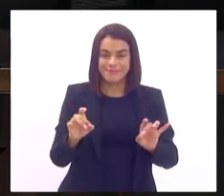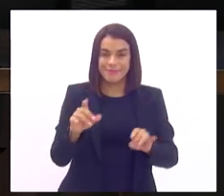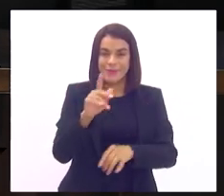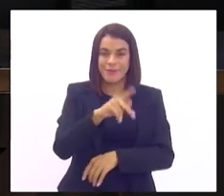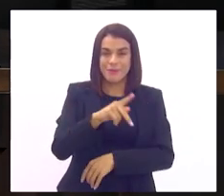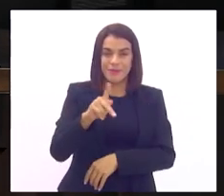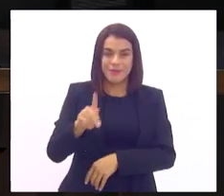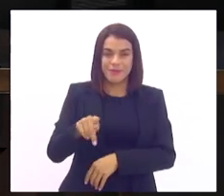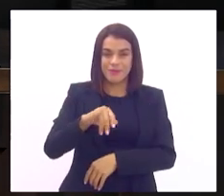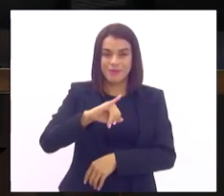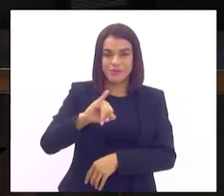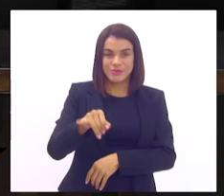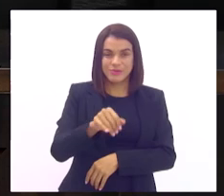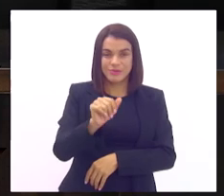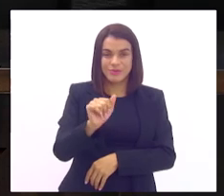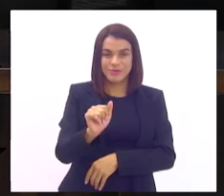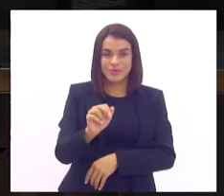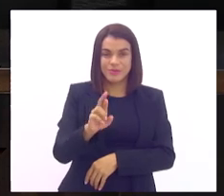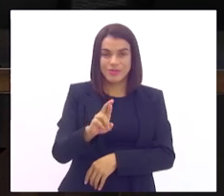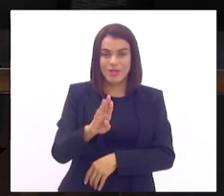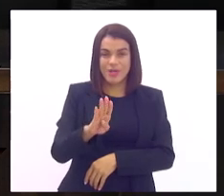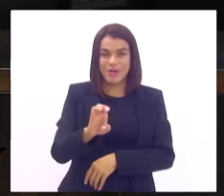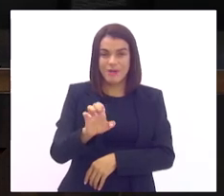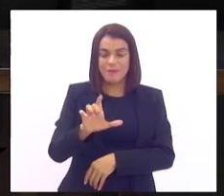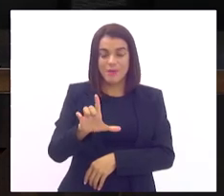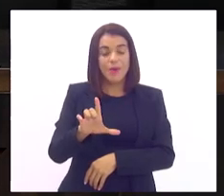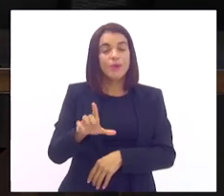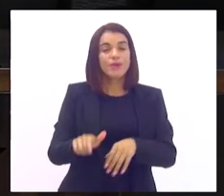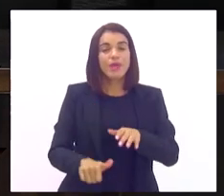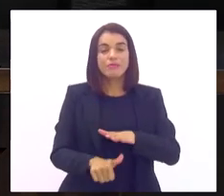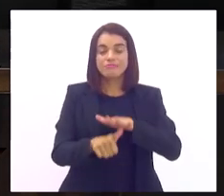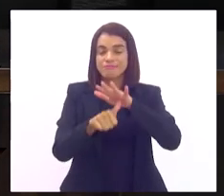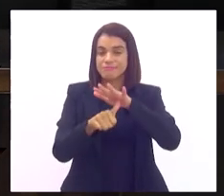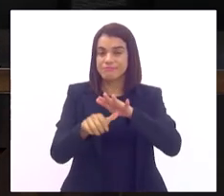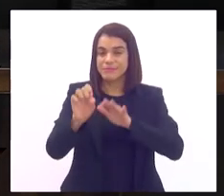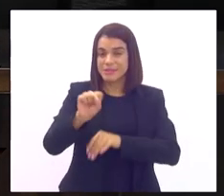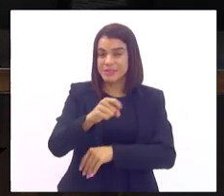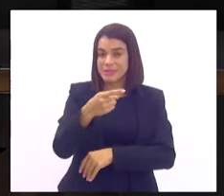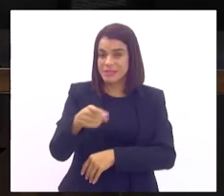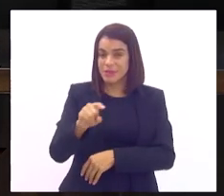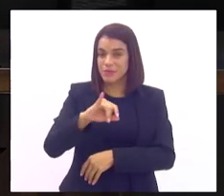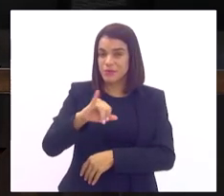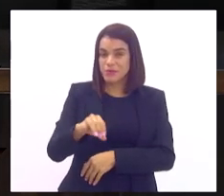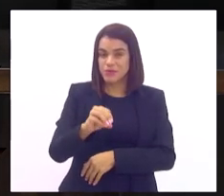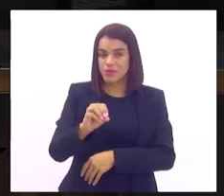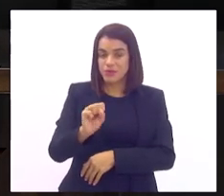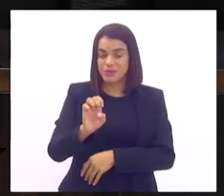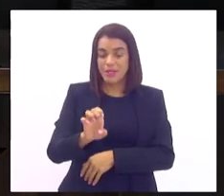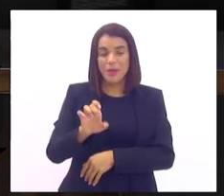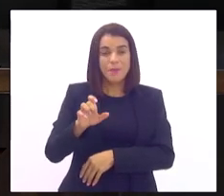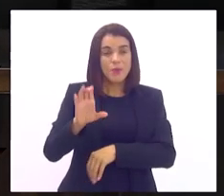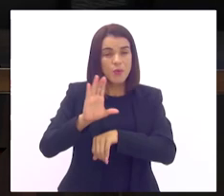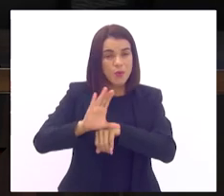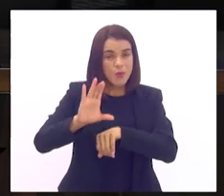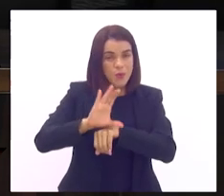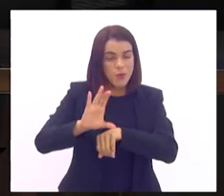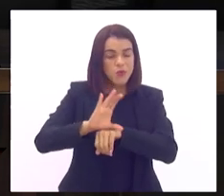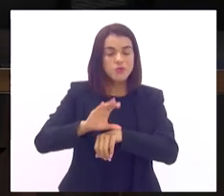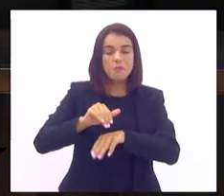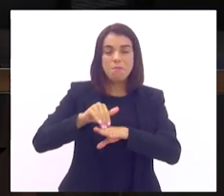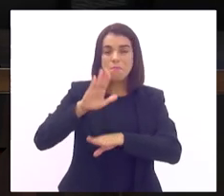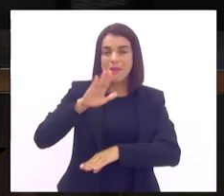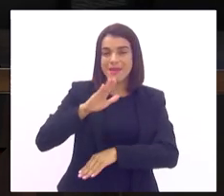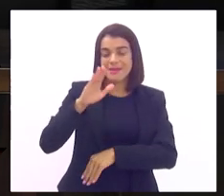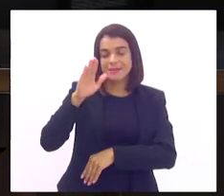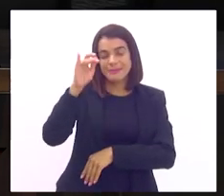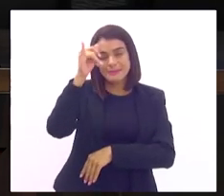professor Charbel, né, que é o reitor da Universidade de São José, tem um dos cursos mais antigos de contabilidade. Então, ele está